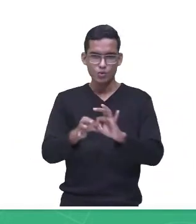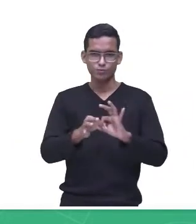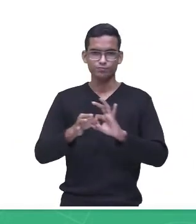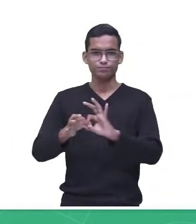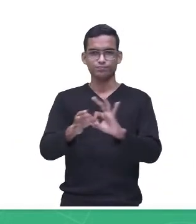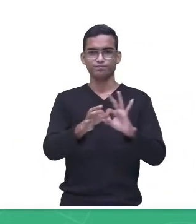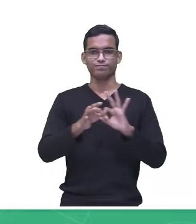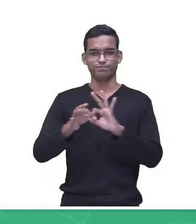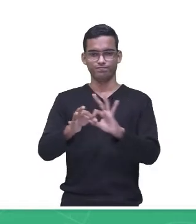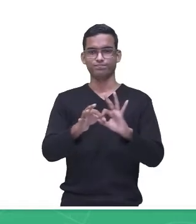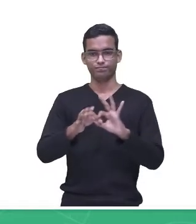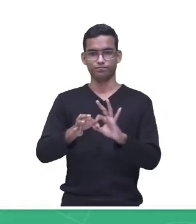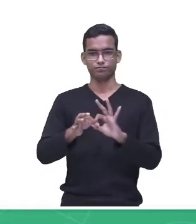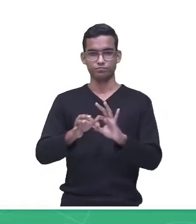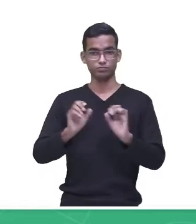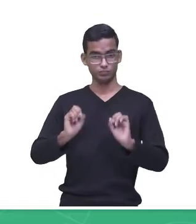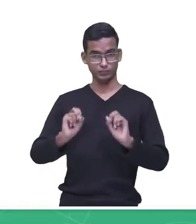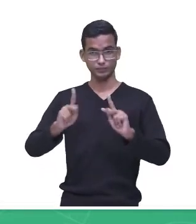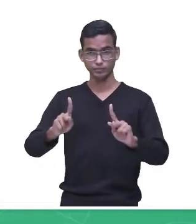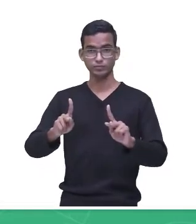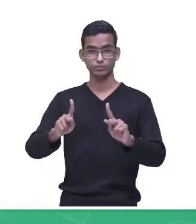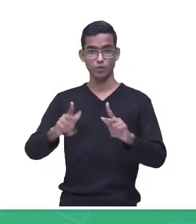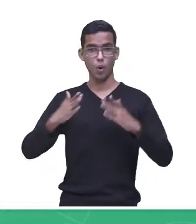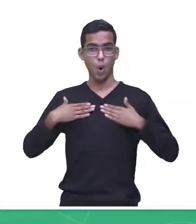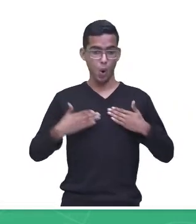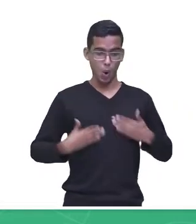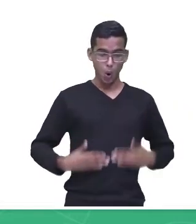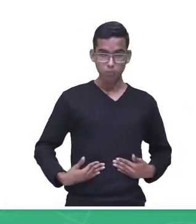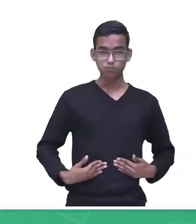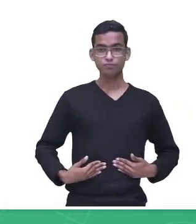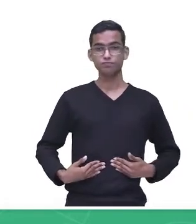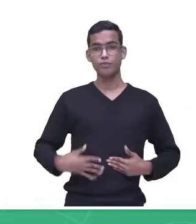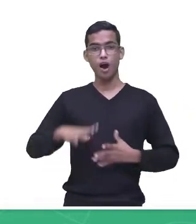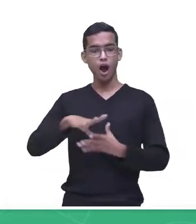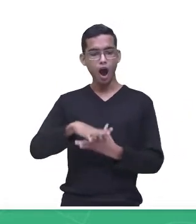indissolúvel, perfeito? Corpo e alma.